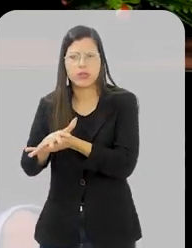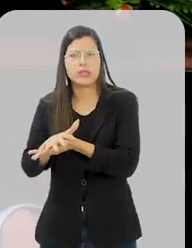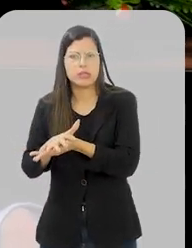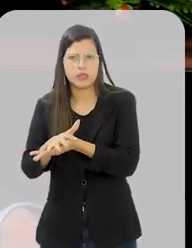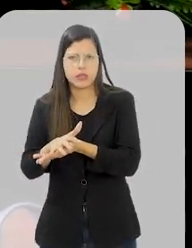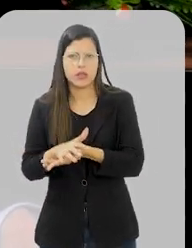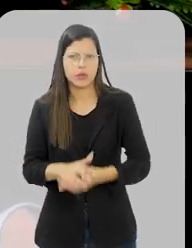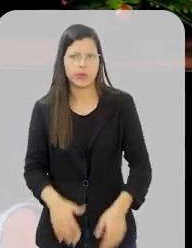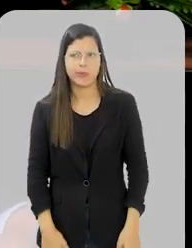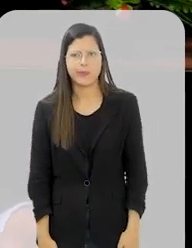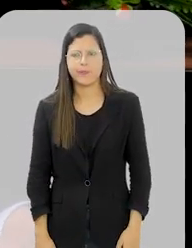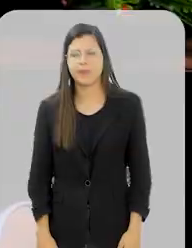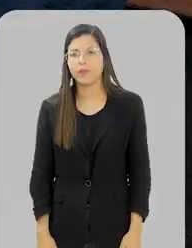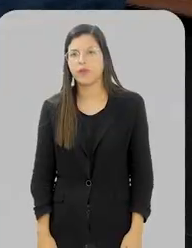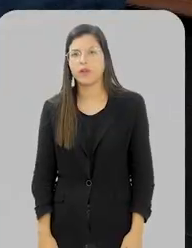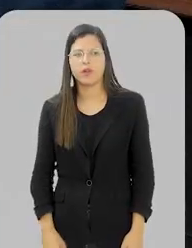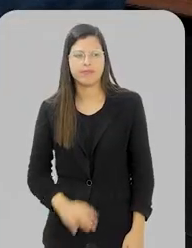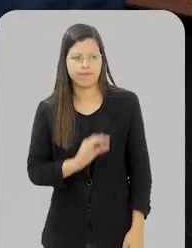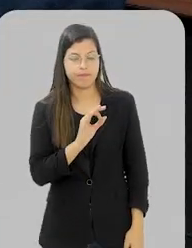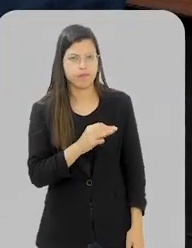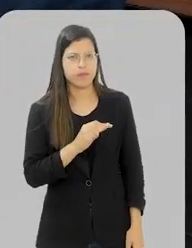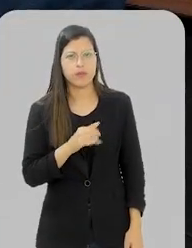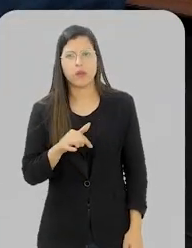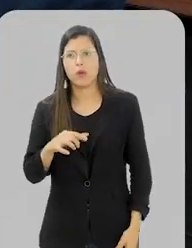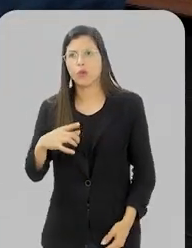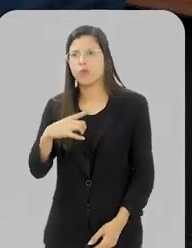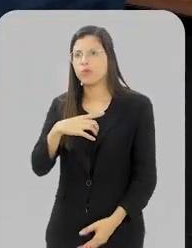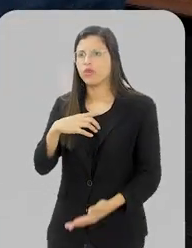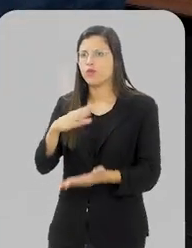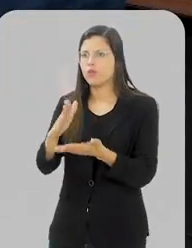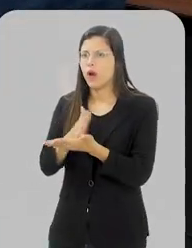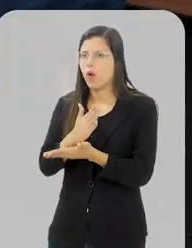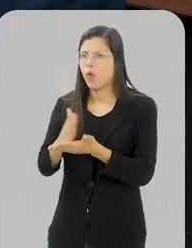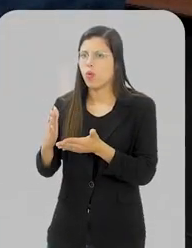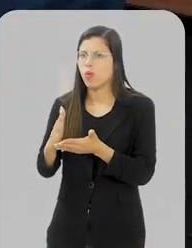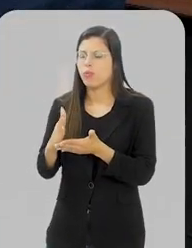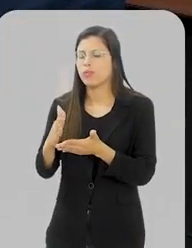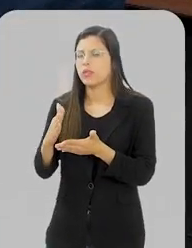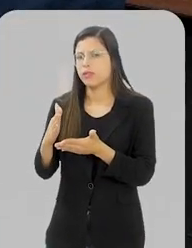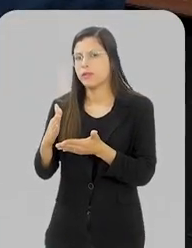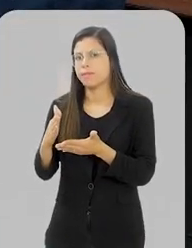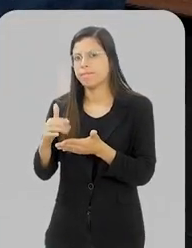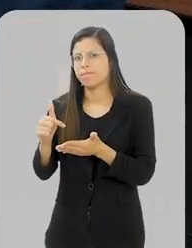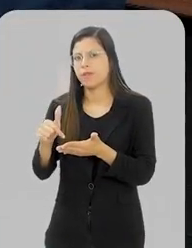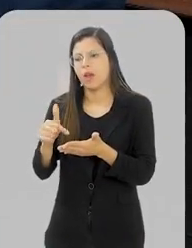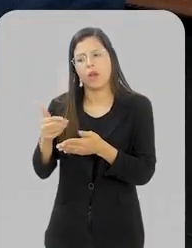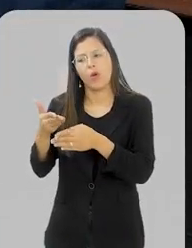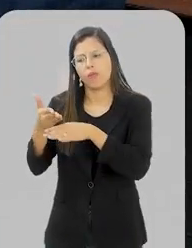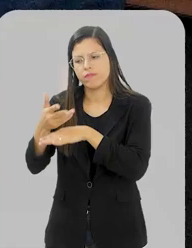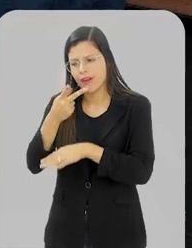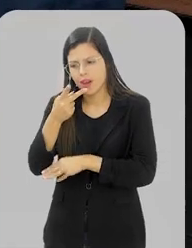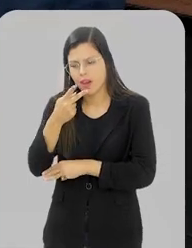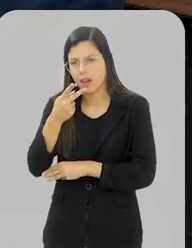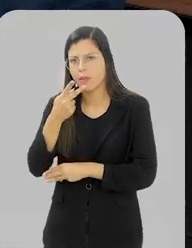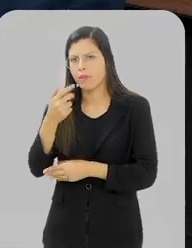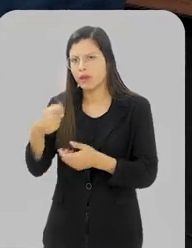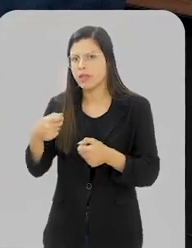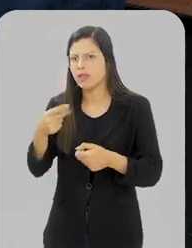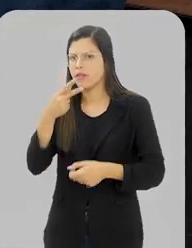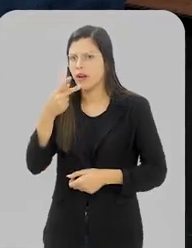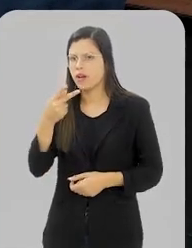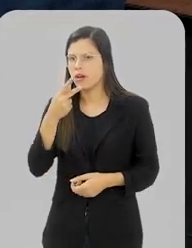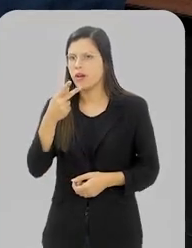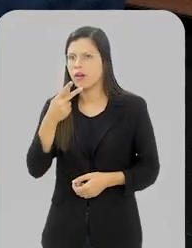ligado à minha pessoa certo eu tive eu tive alguns Alguns casos que eu acabei tendo que interferir